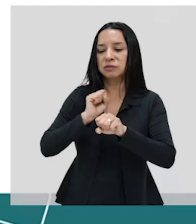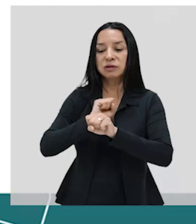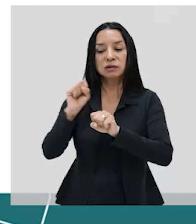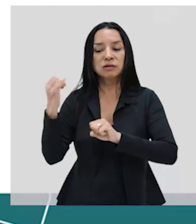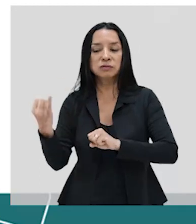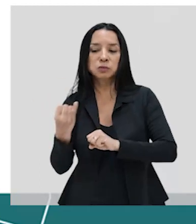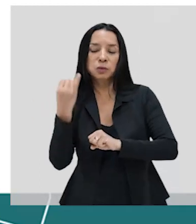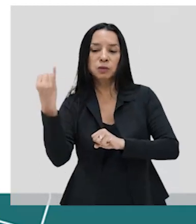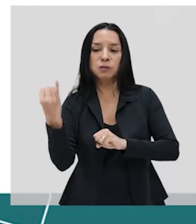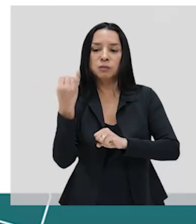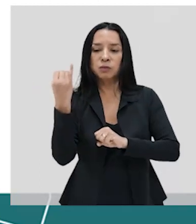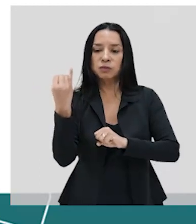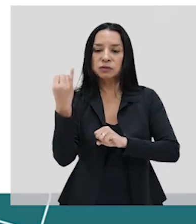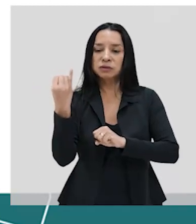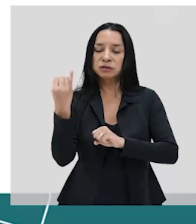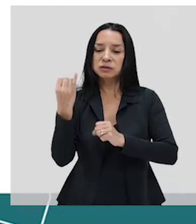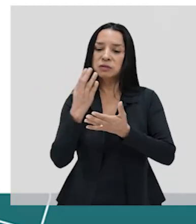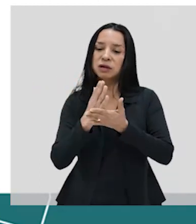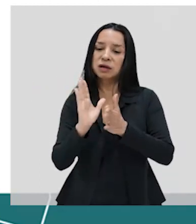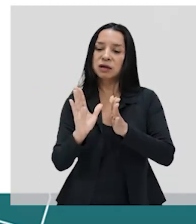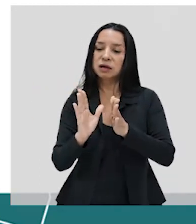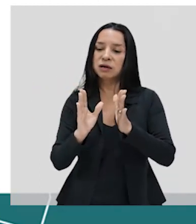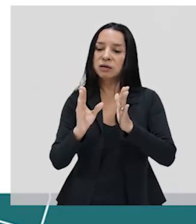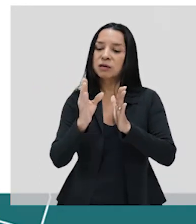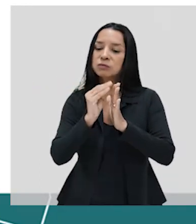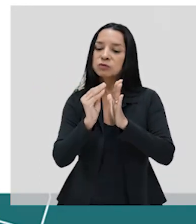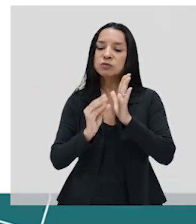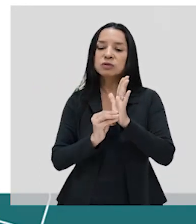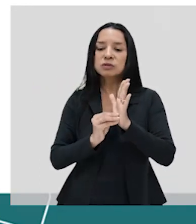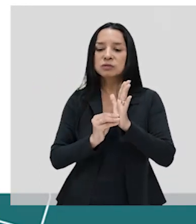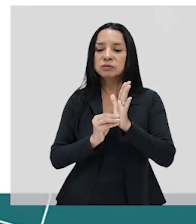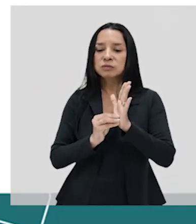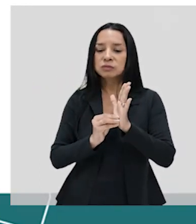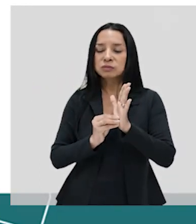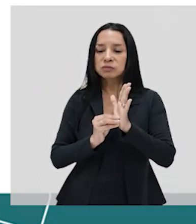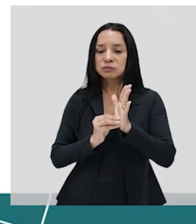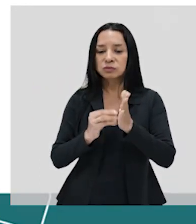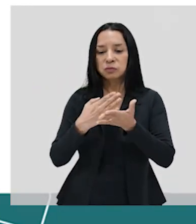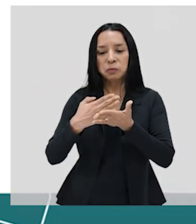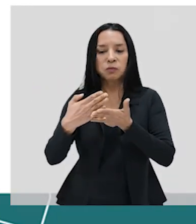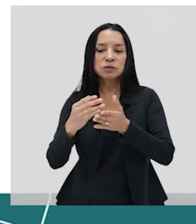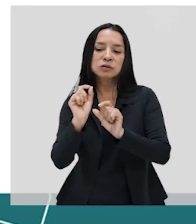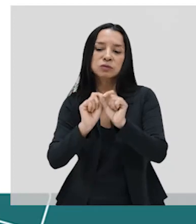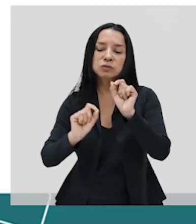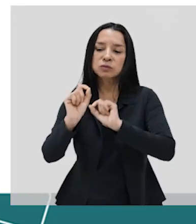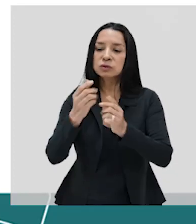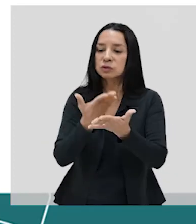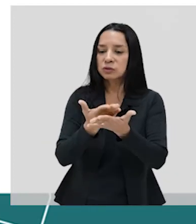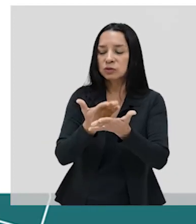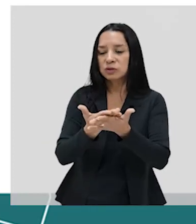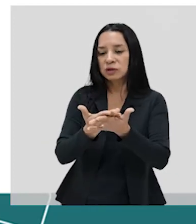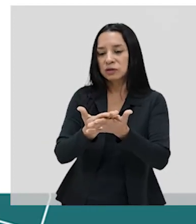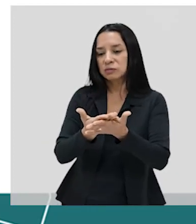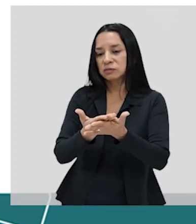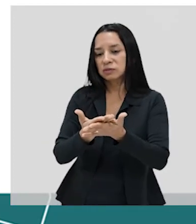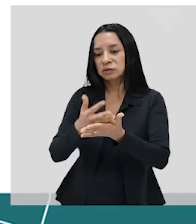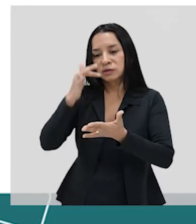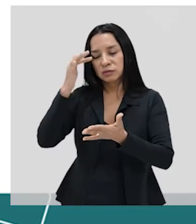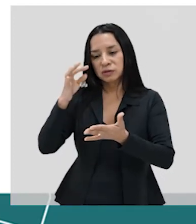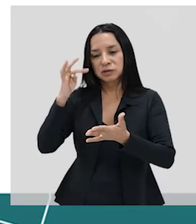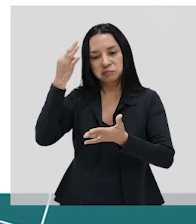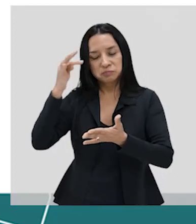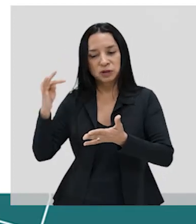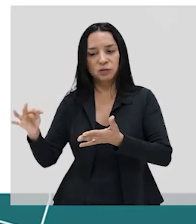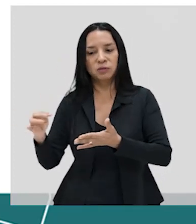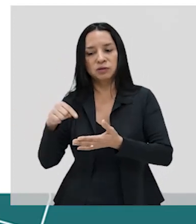importância para fecharmos o conteúdo e o nosso raciocínio a partir do que estudamos, tá? Dentro das aulas teóricas aqui na plataforma